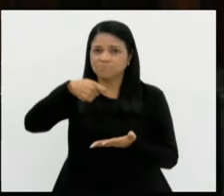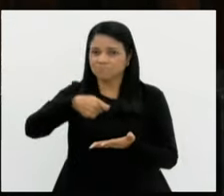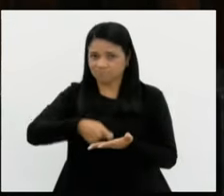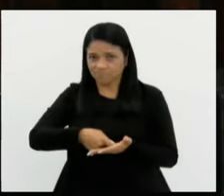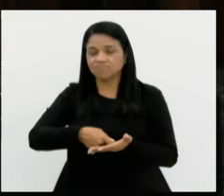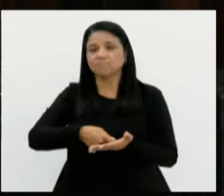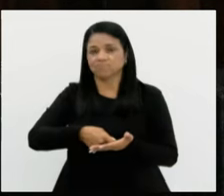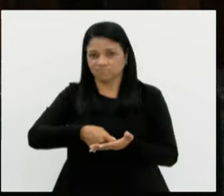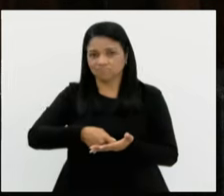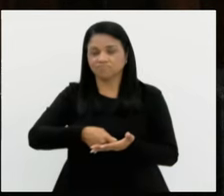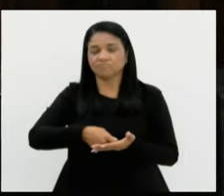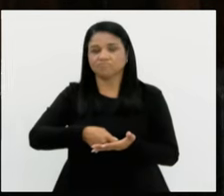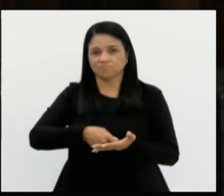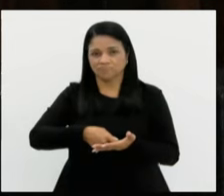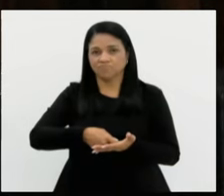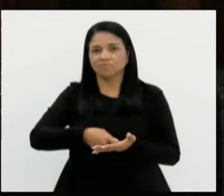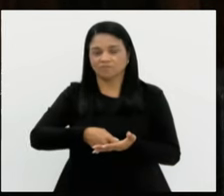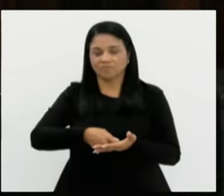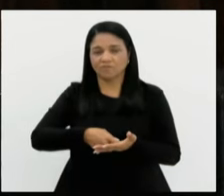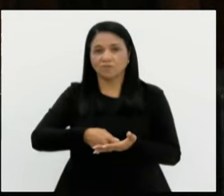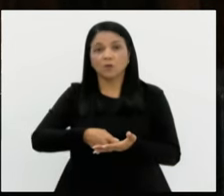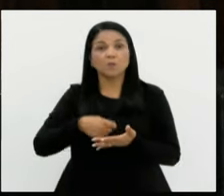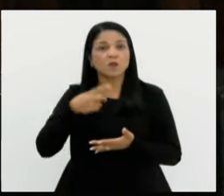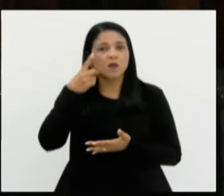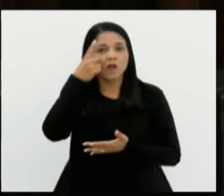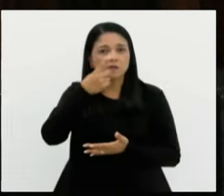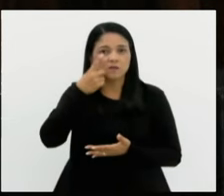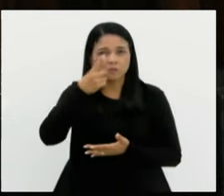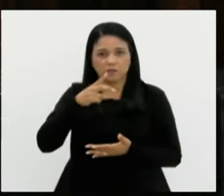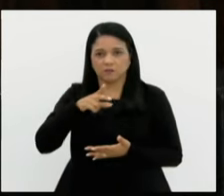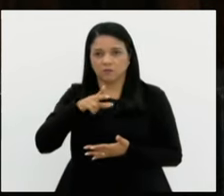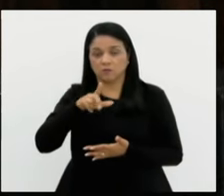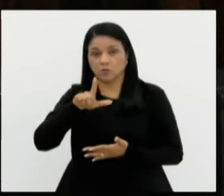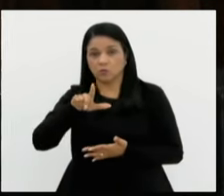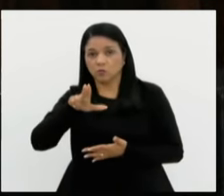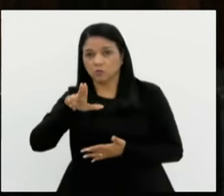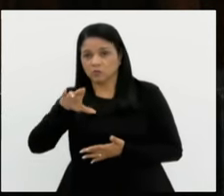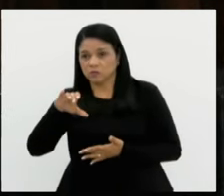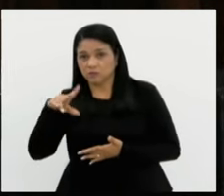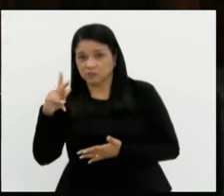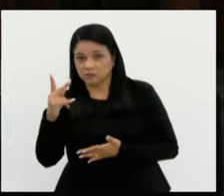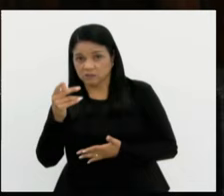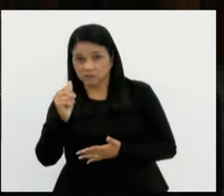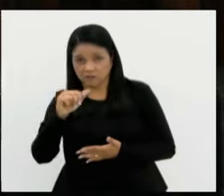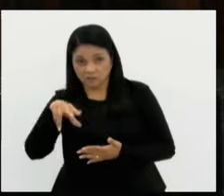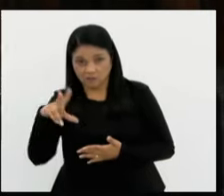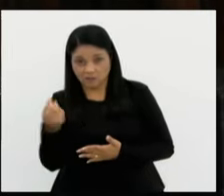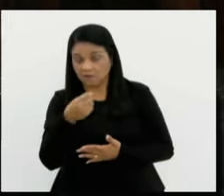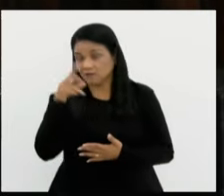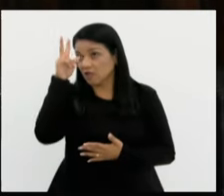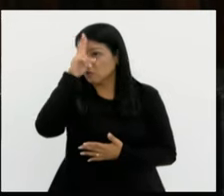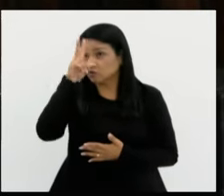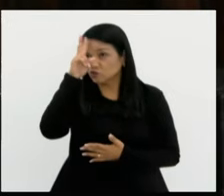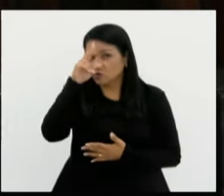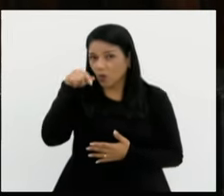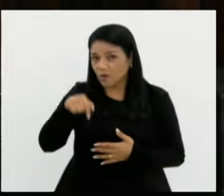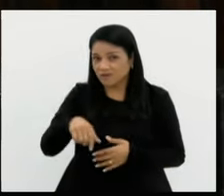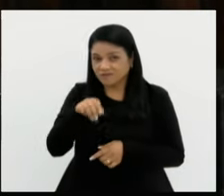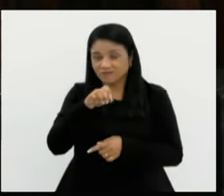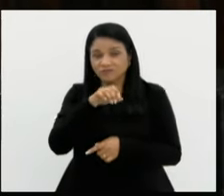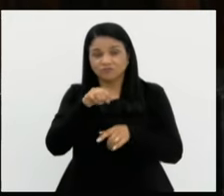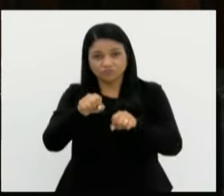tomada contra um parlamentar na sua história. Nunca na história do Parlamento Fluminense, nunca,